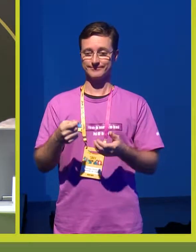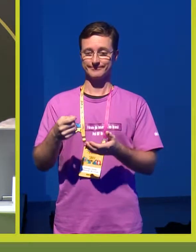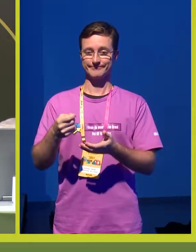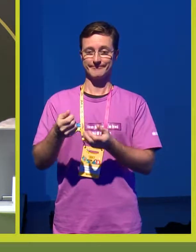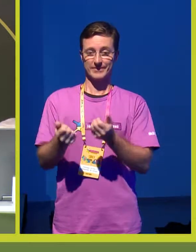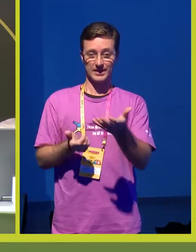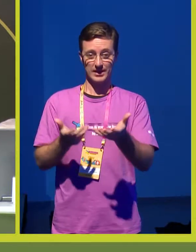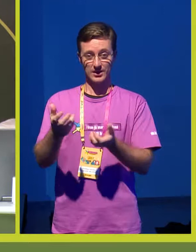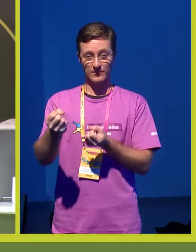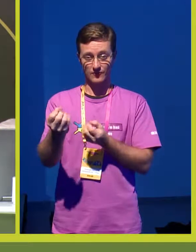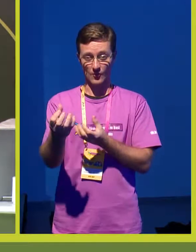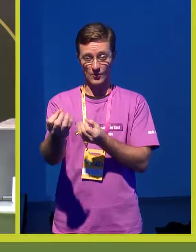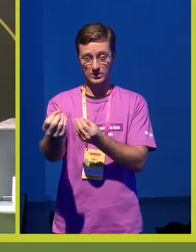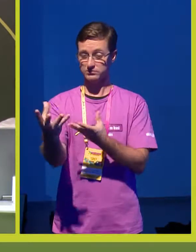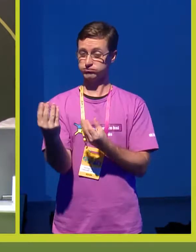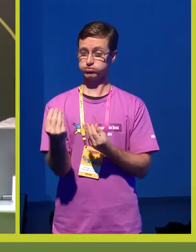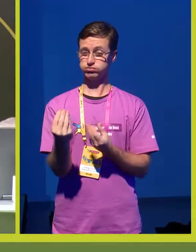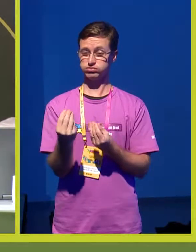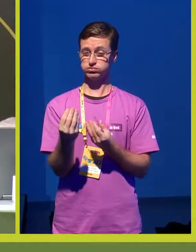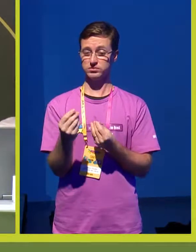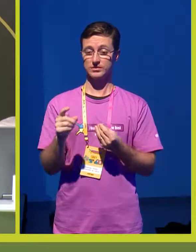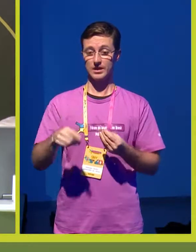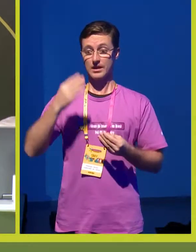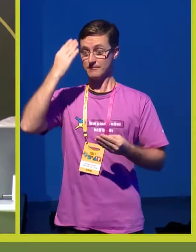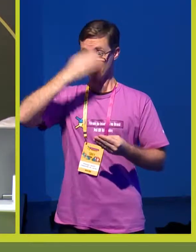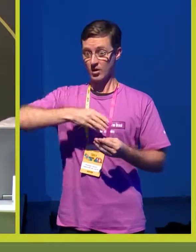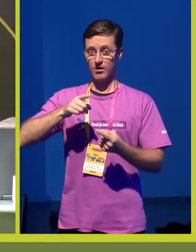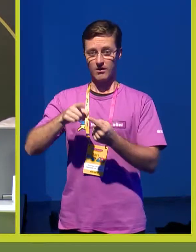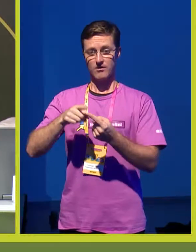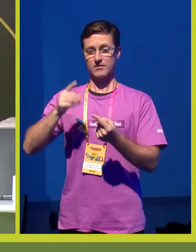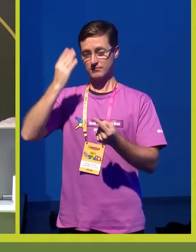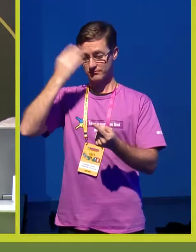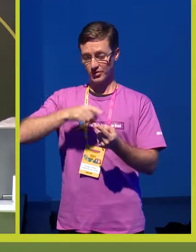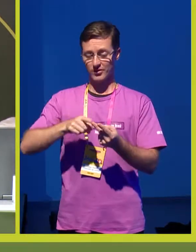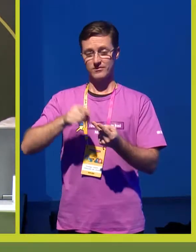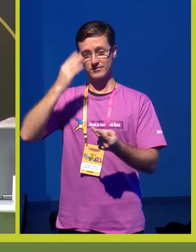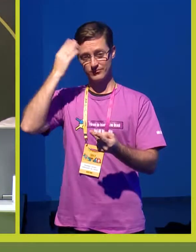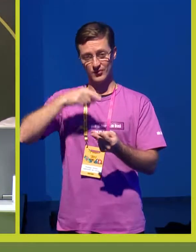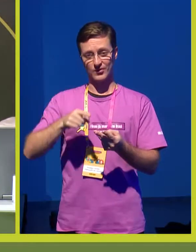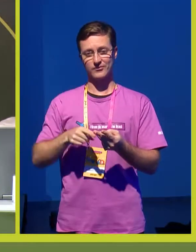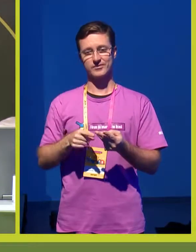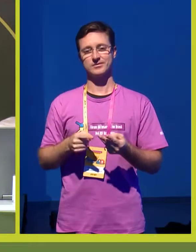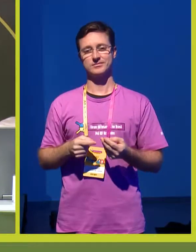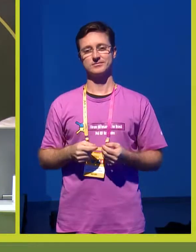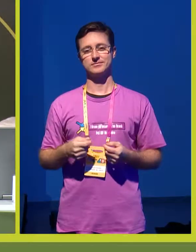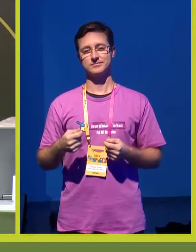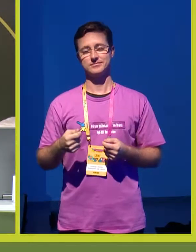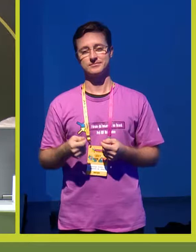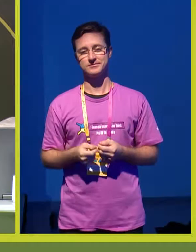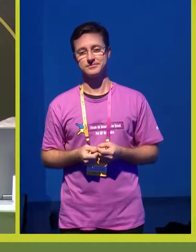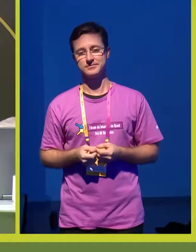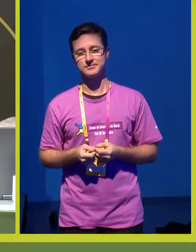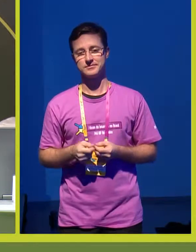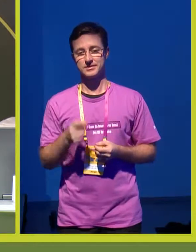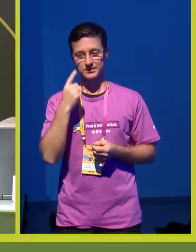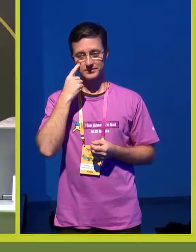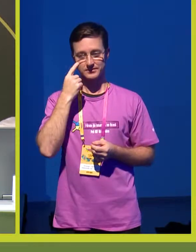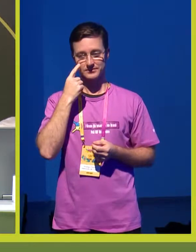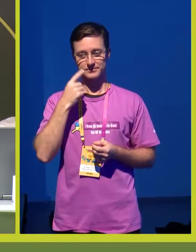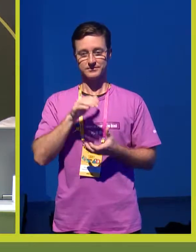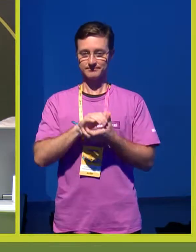de dados na tentativa de comprovar algumas circunstâncias pouco tangíveis em comparação com os crimes